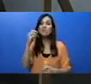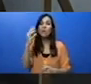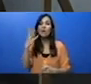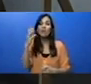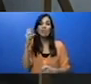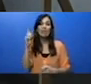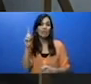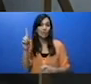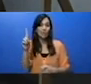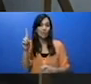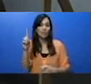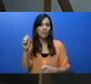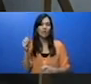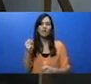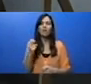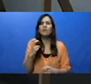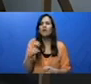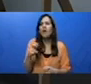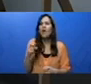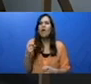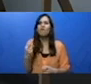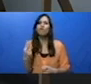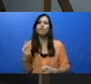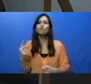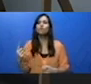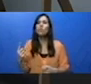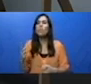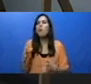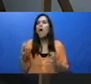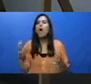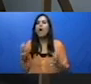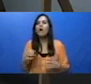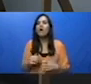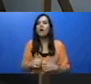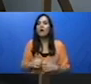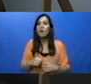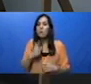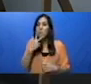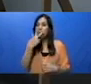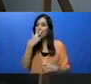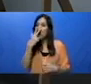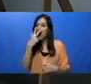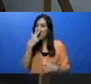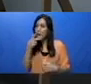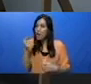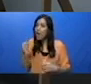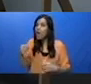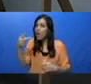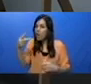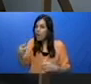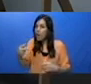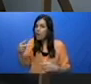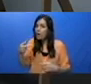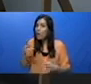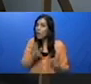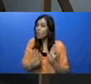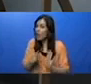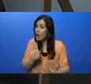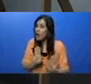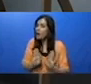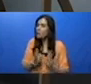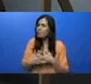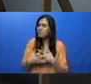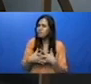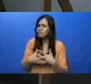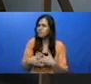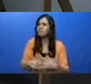541, 521. Qual é o maior? Olha, são parecidos, então tem que tomar bastante cuidado para não se confundir.